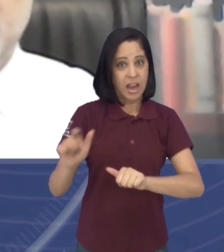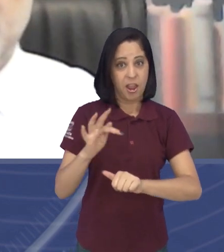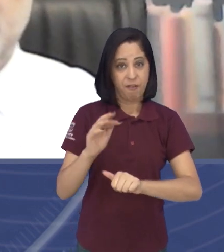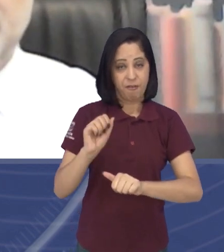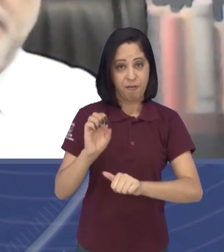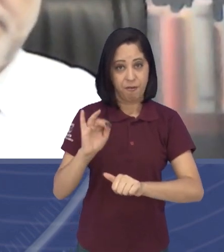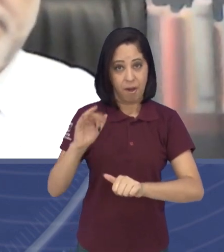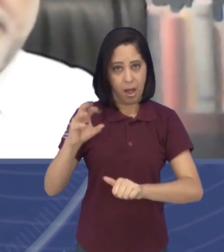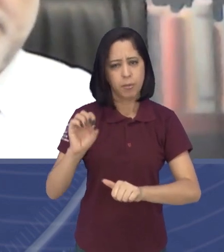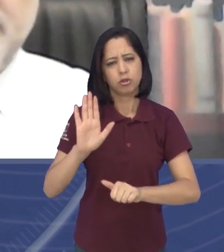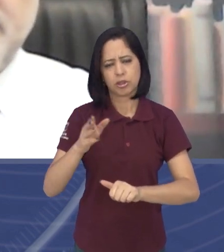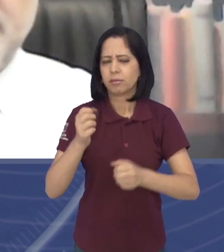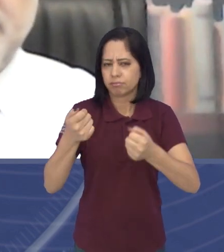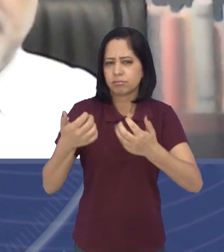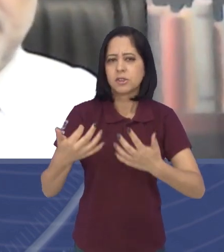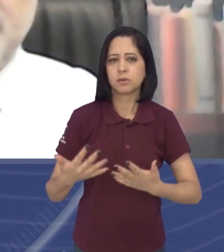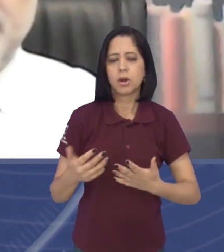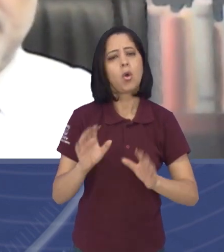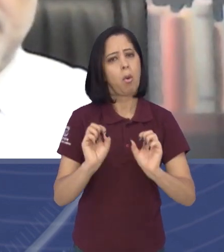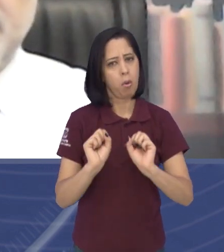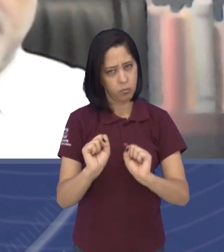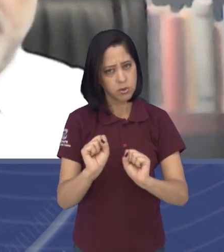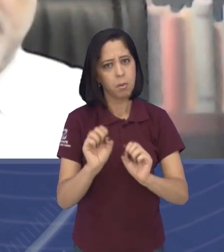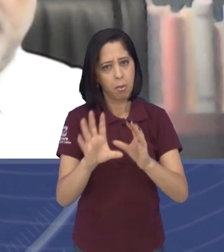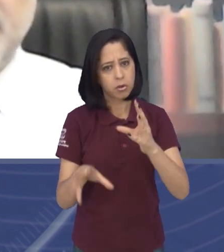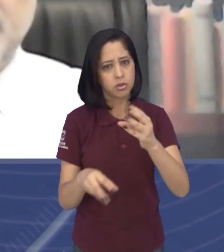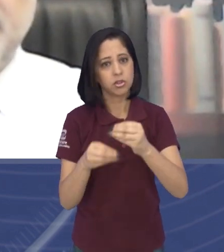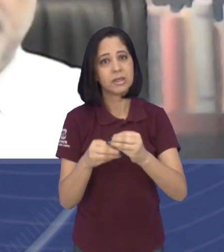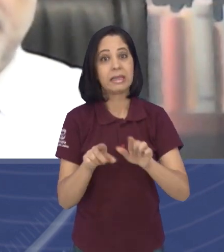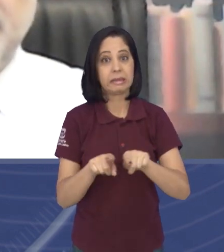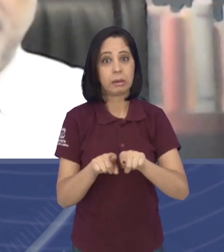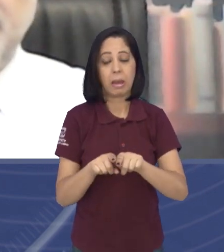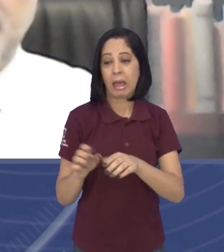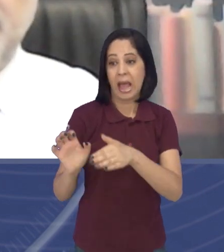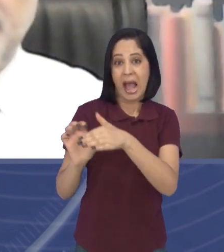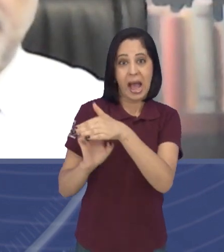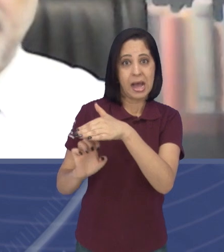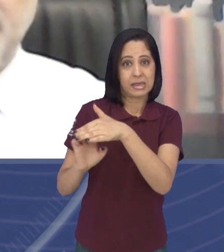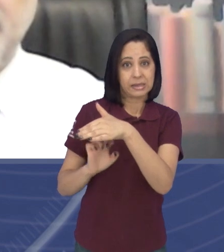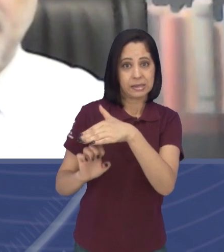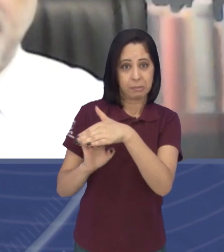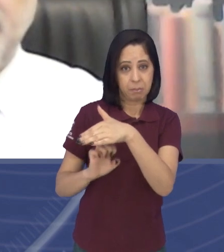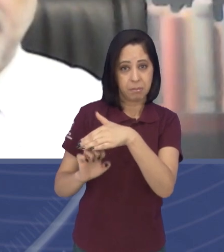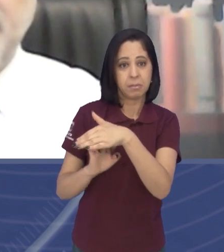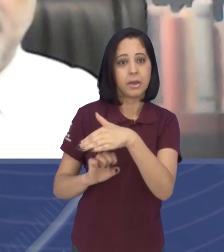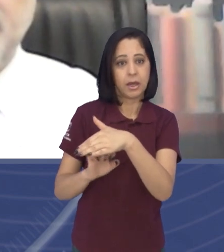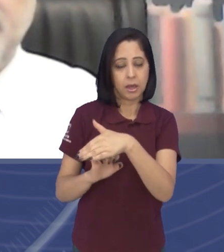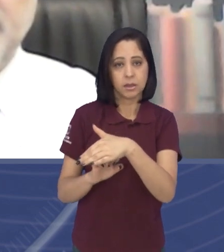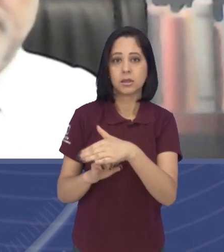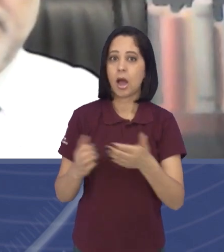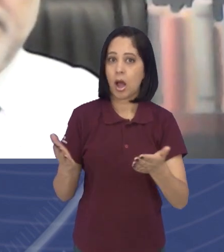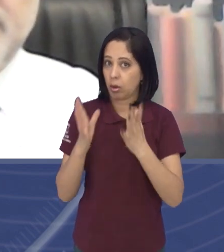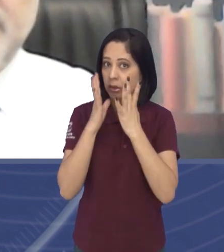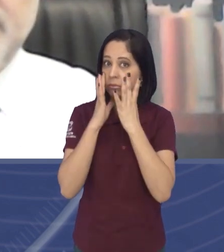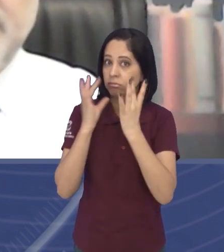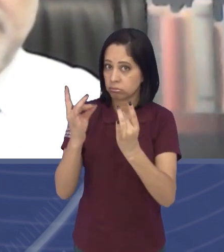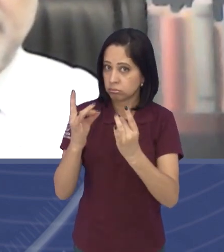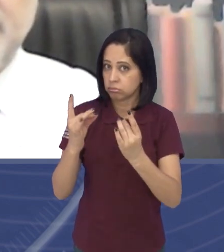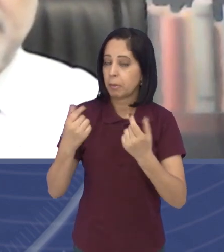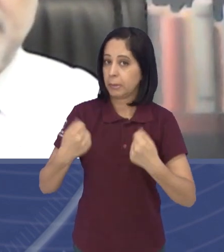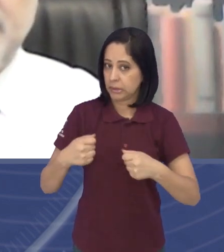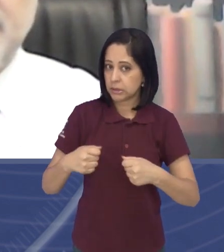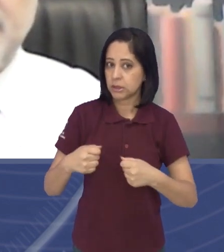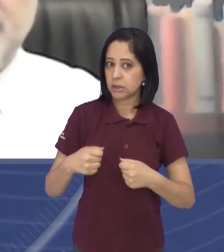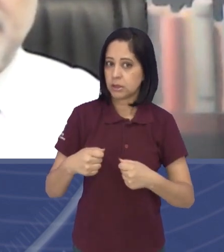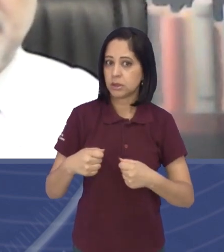gente, e então isso é bacana que inclusive as empresas, né, grandes corporações também têm de ficar atentas agora, né? A